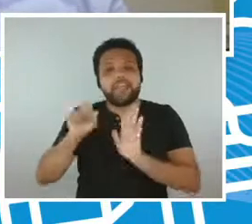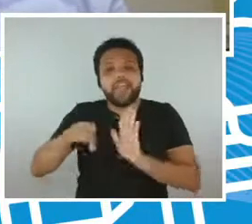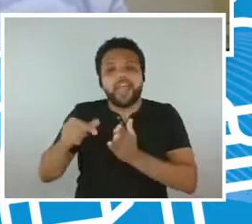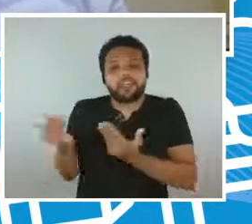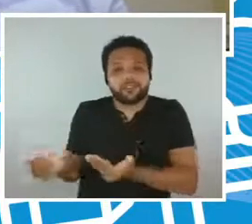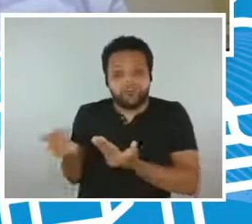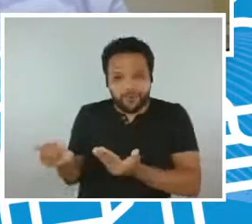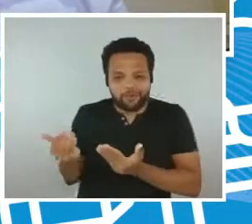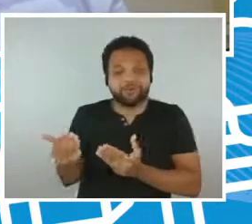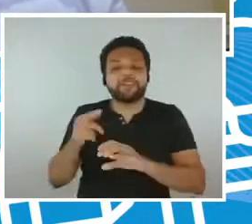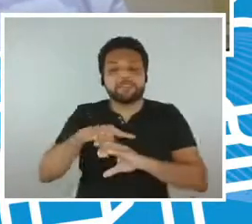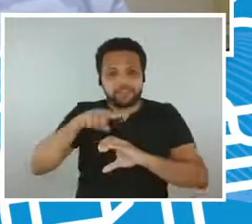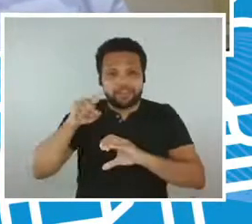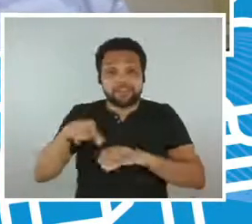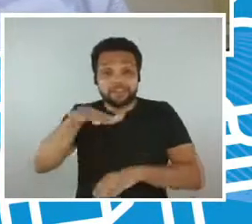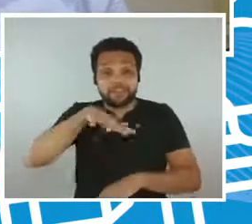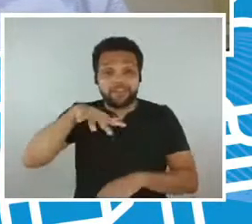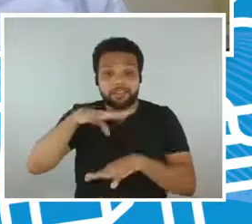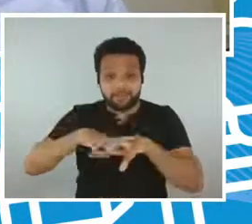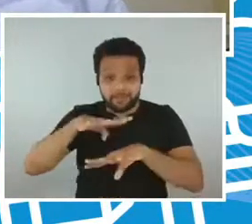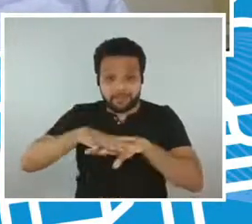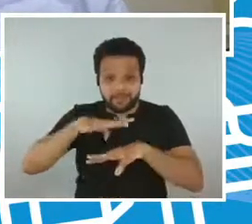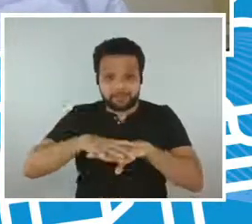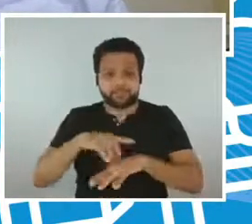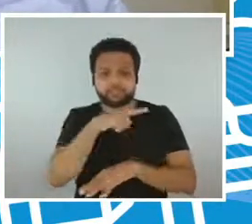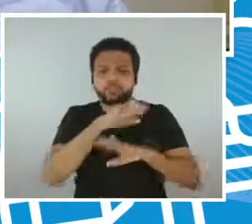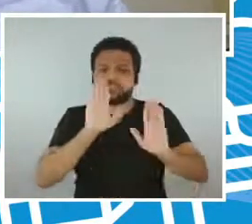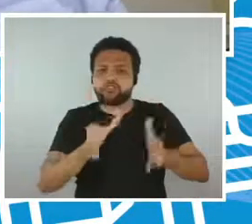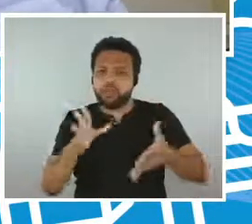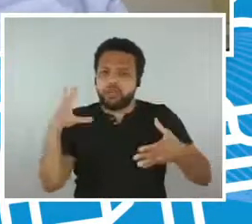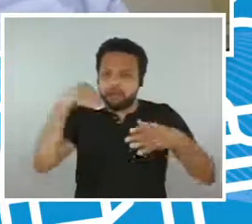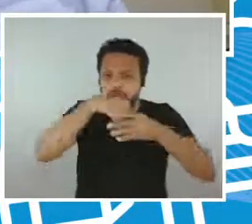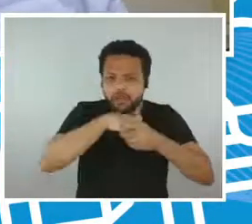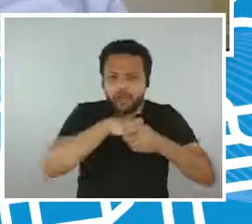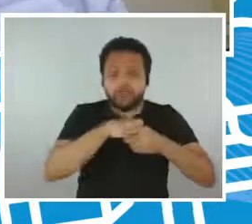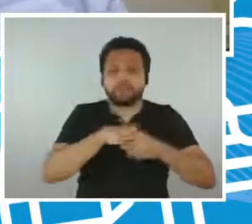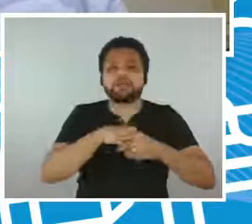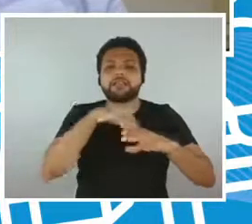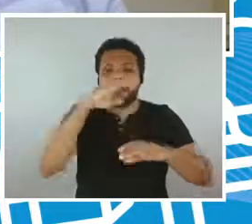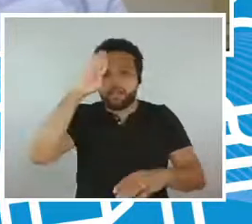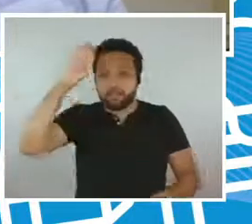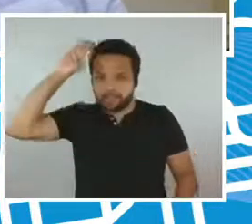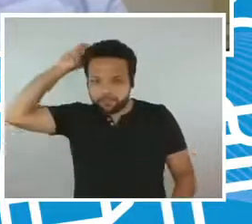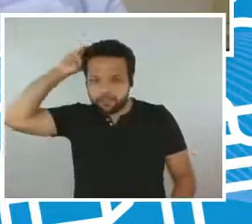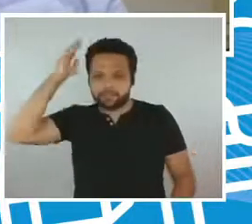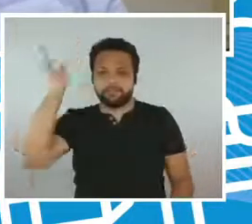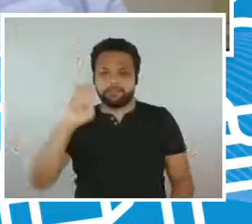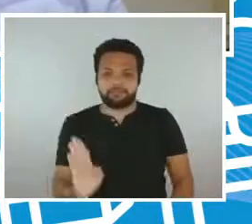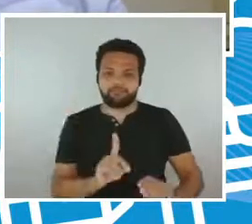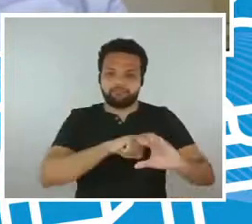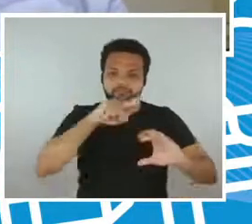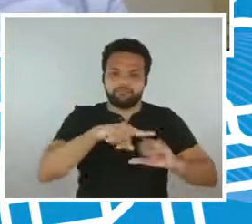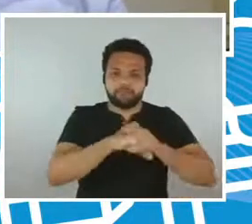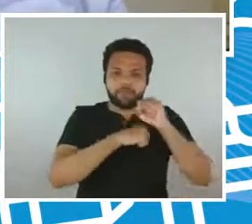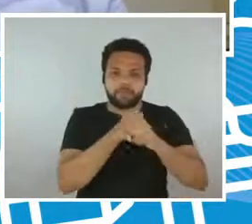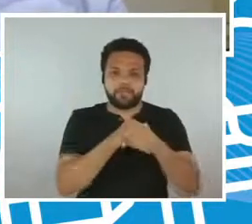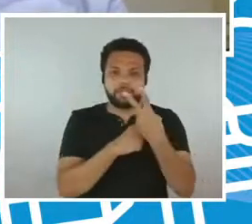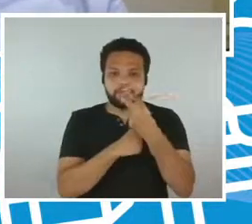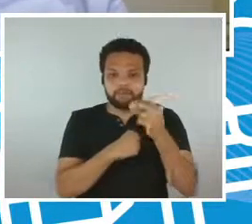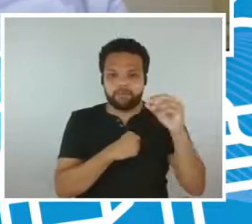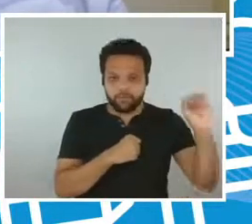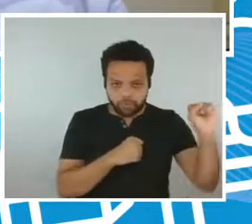matemática. Ele foi membro afiliado da Academia Brasileira de Ciências entre 2008 e